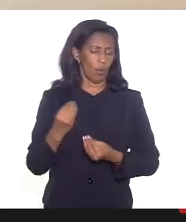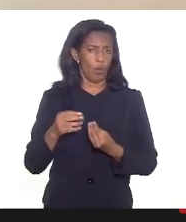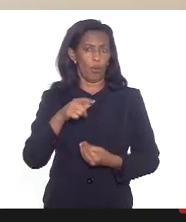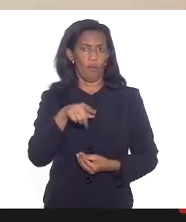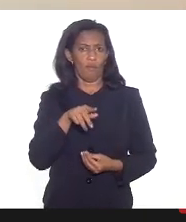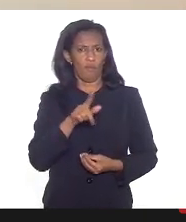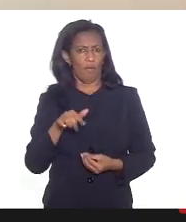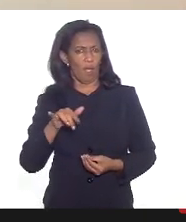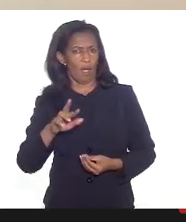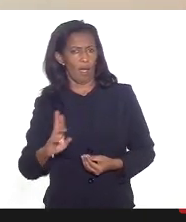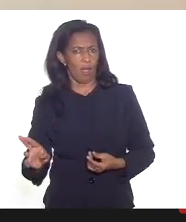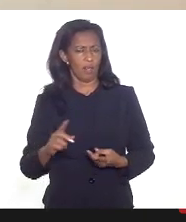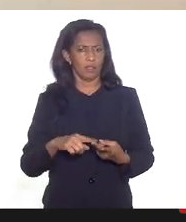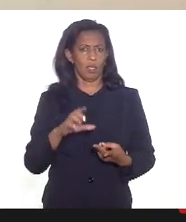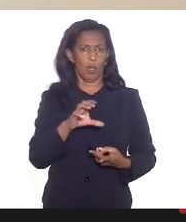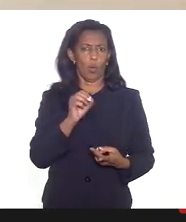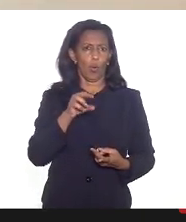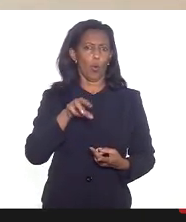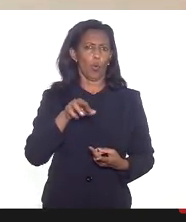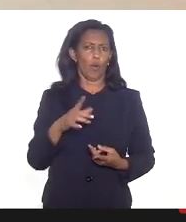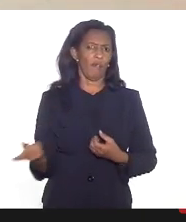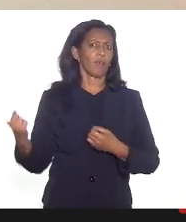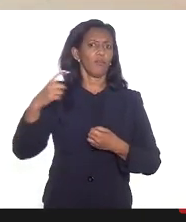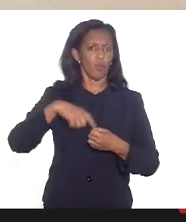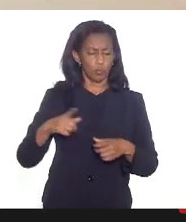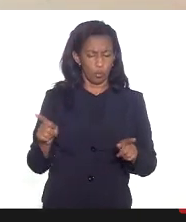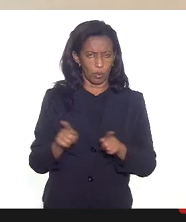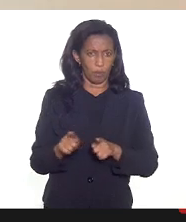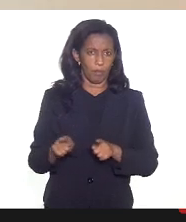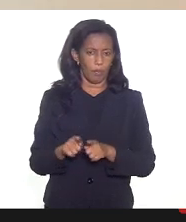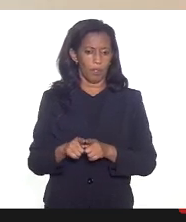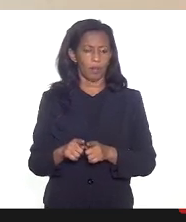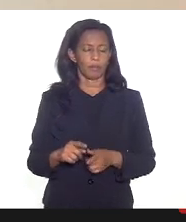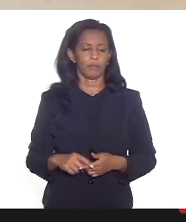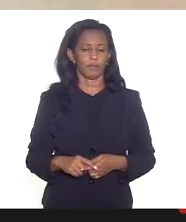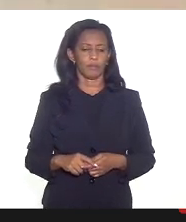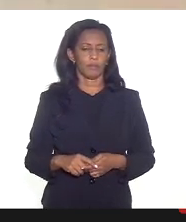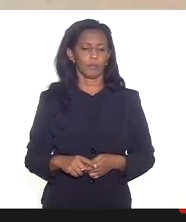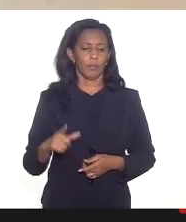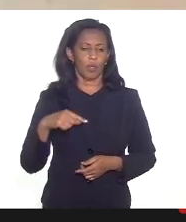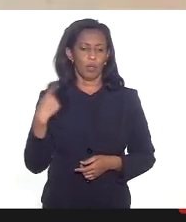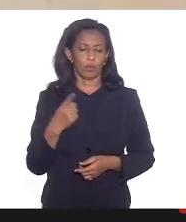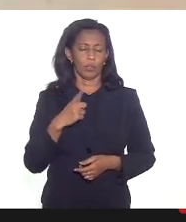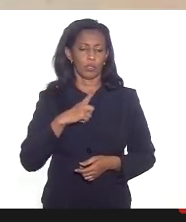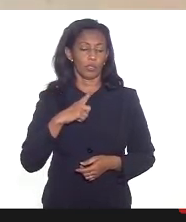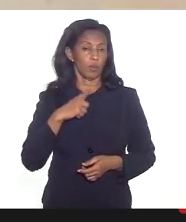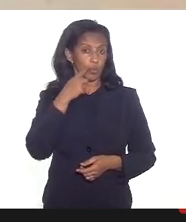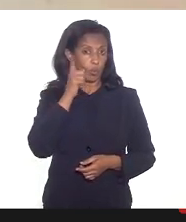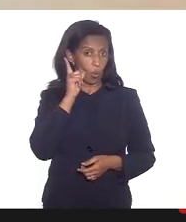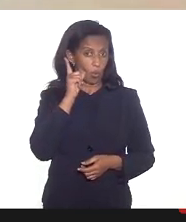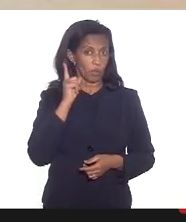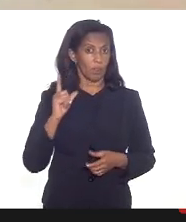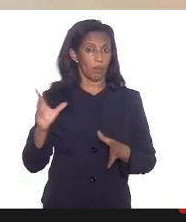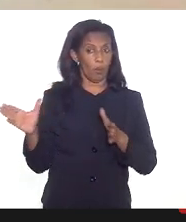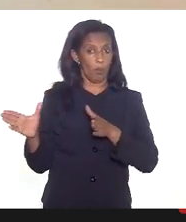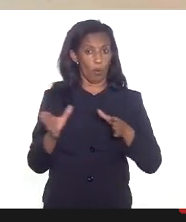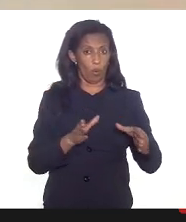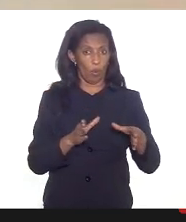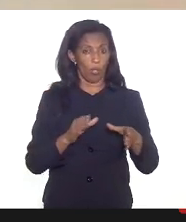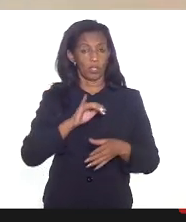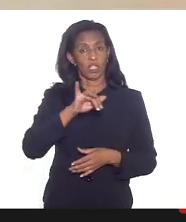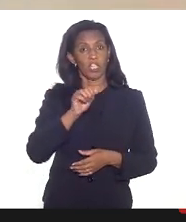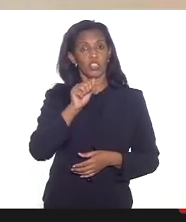fazer a coluna vaca e voltou a entregava-se no nós recebemos ontem já uma porta de